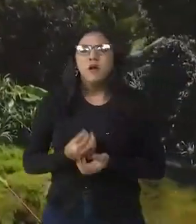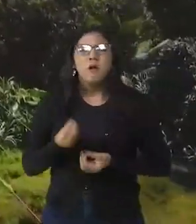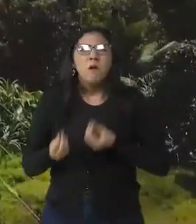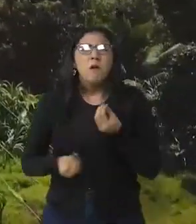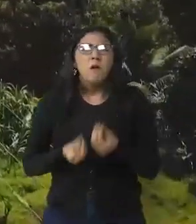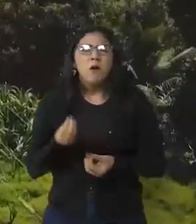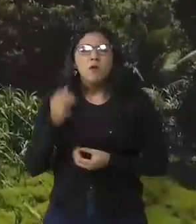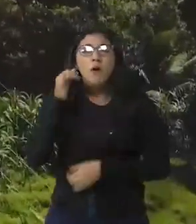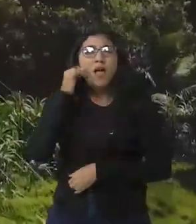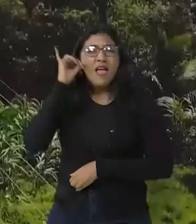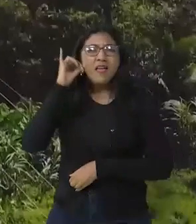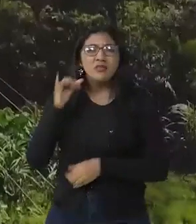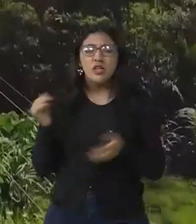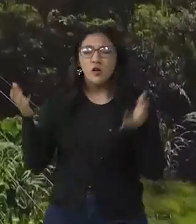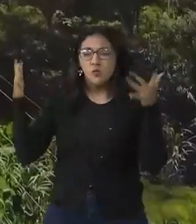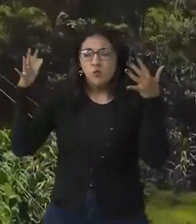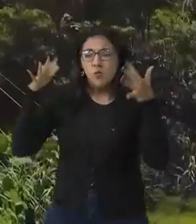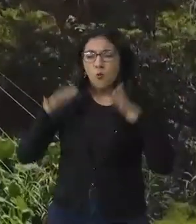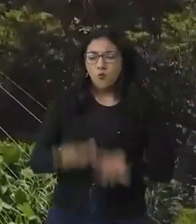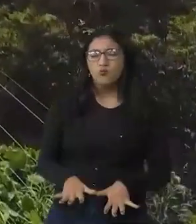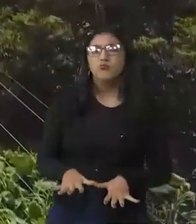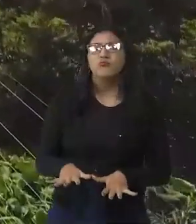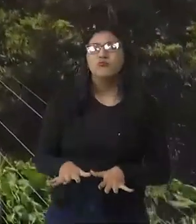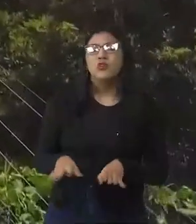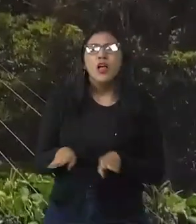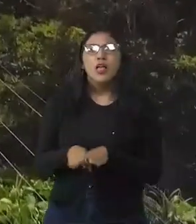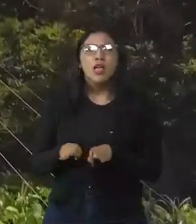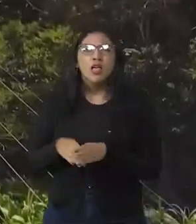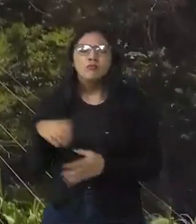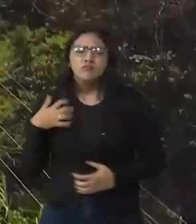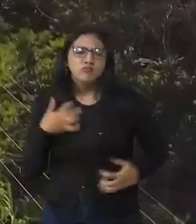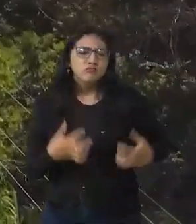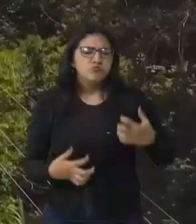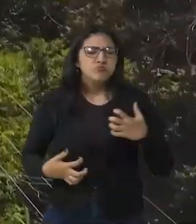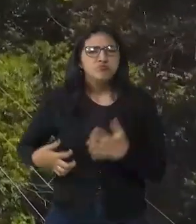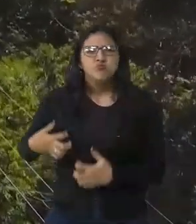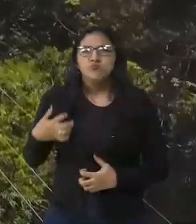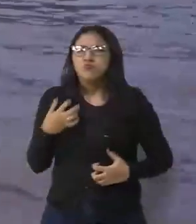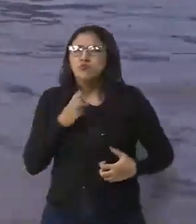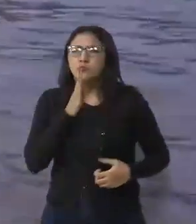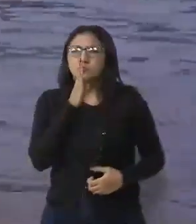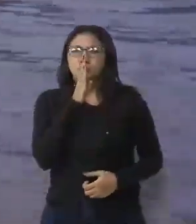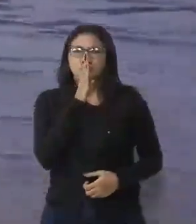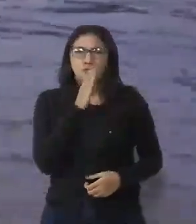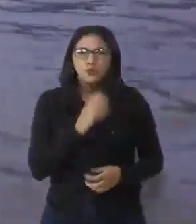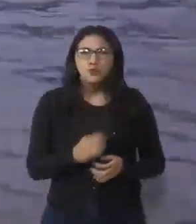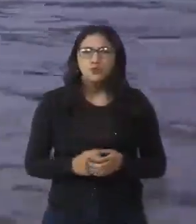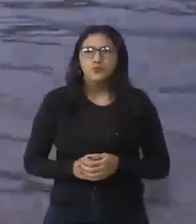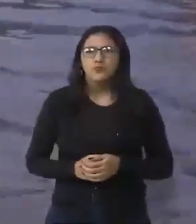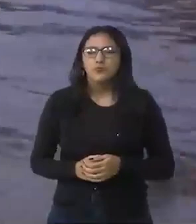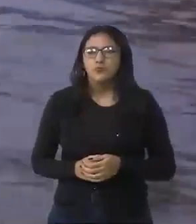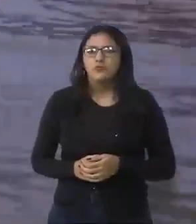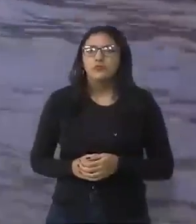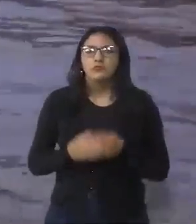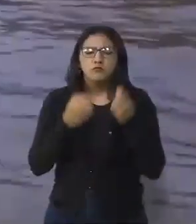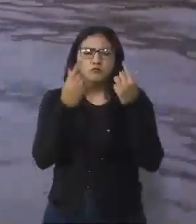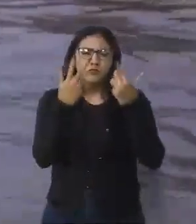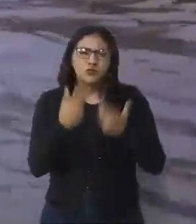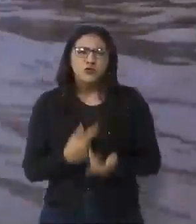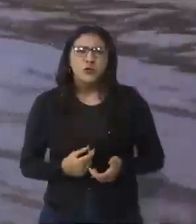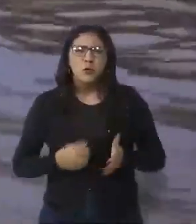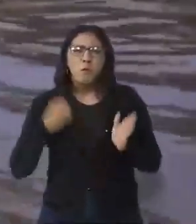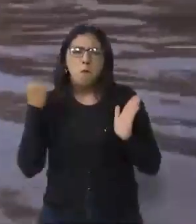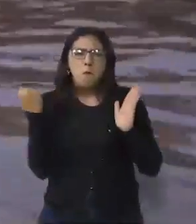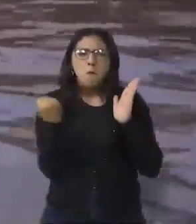teu holocausto e a agonia silenciosa das espécies? Falo do patrimônio ambiental